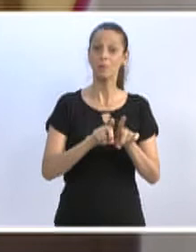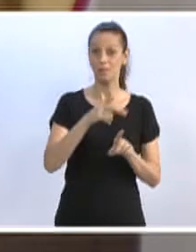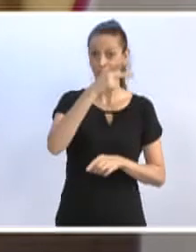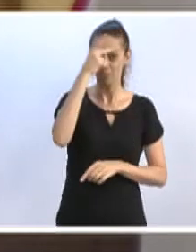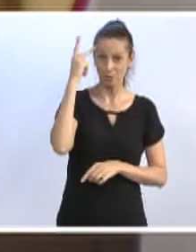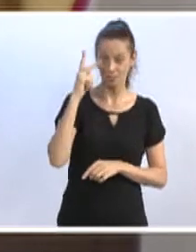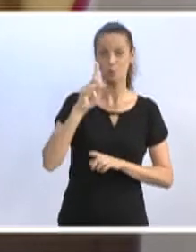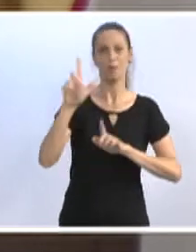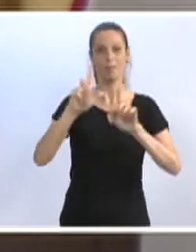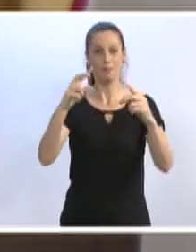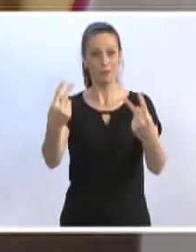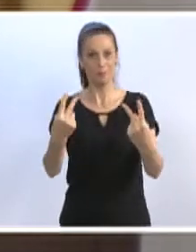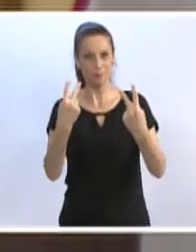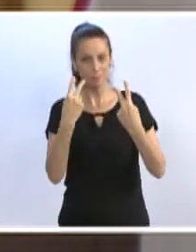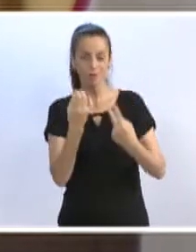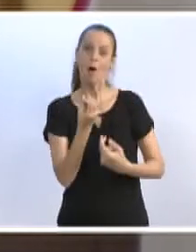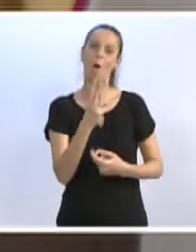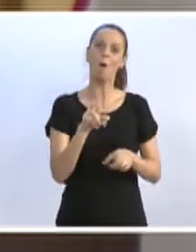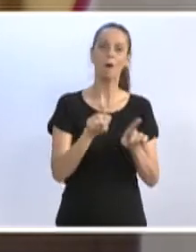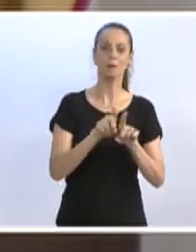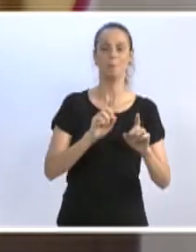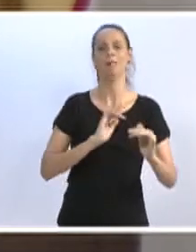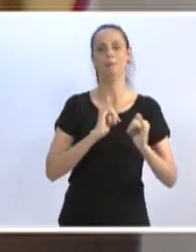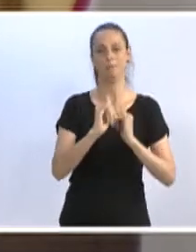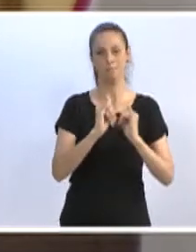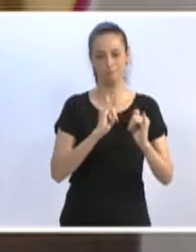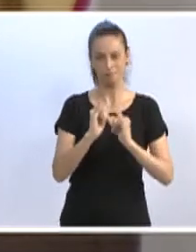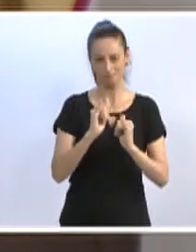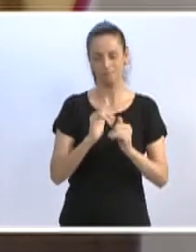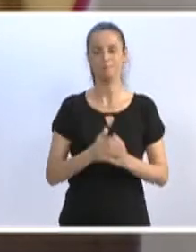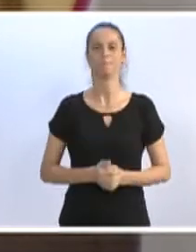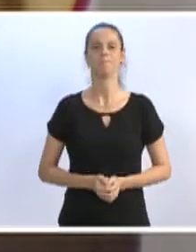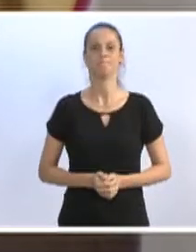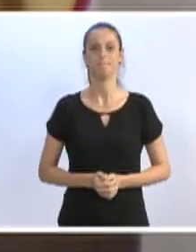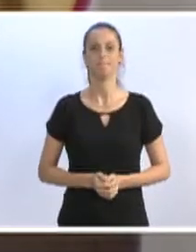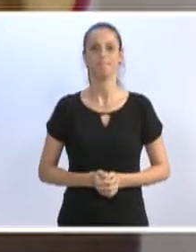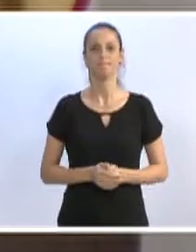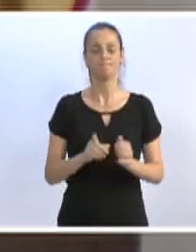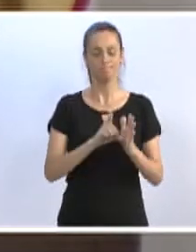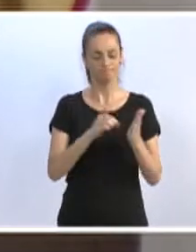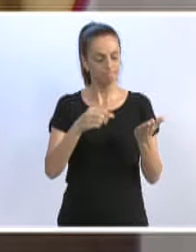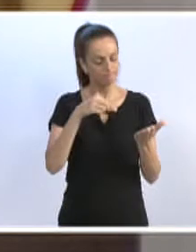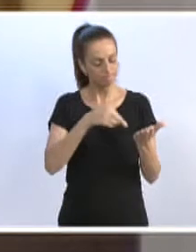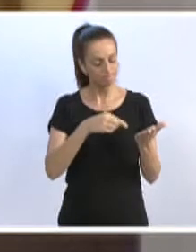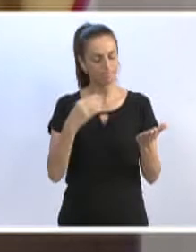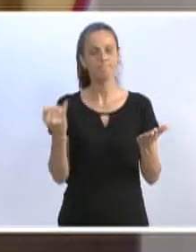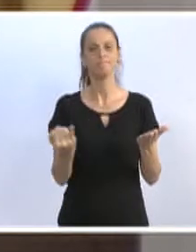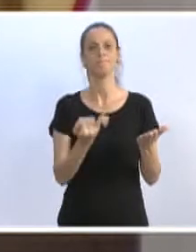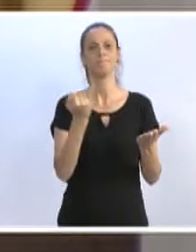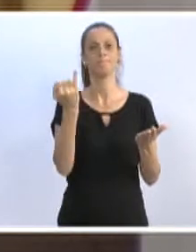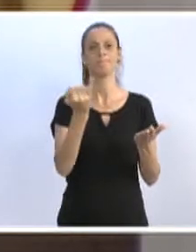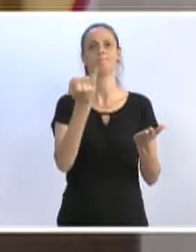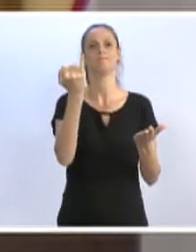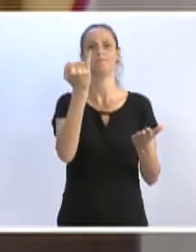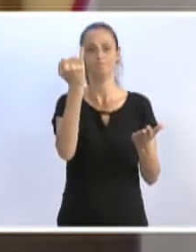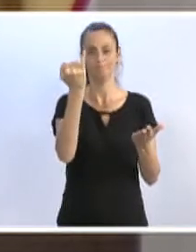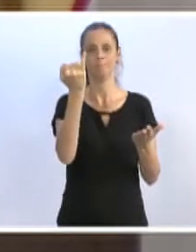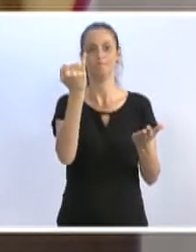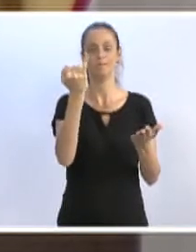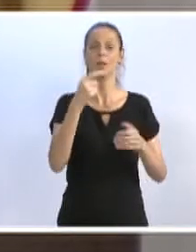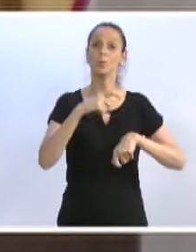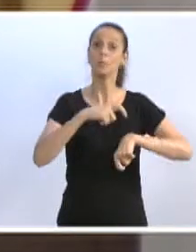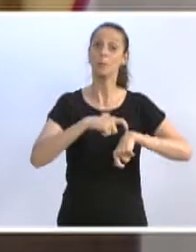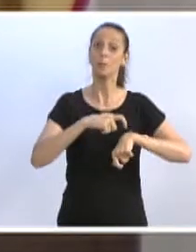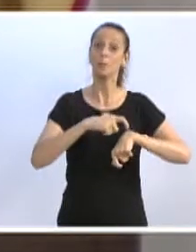e também internautas. A importância da Bíblia para o